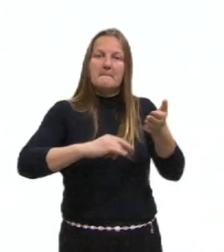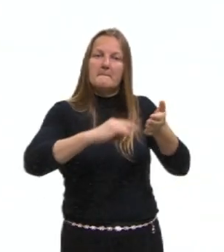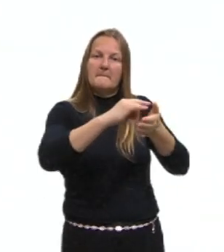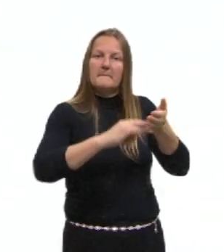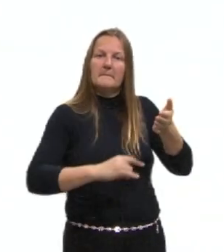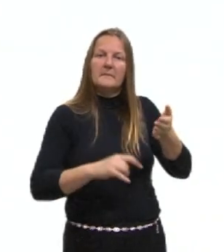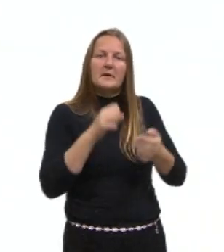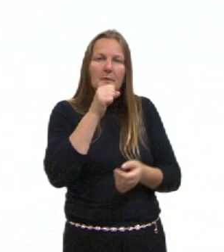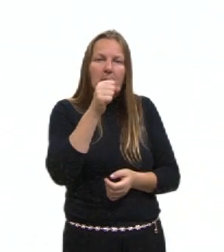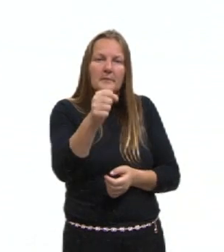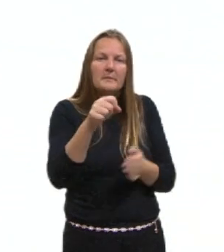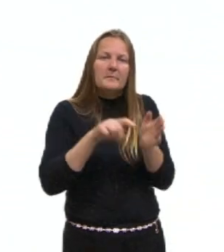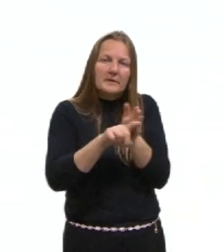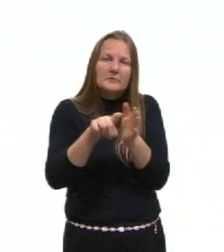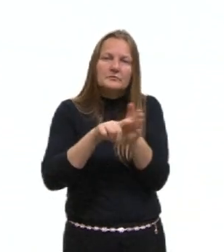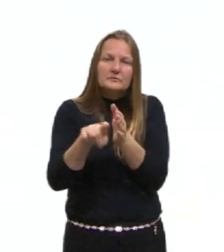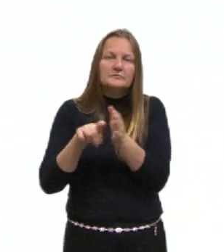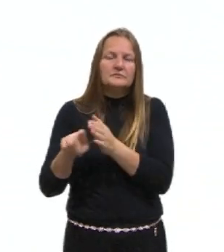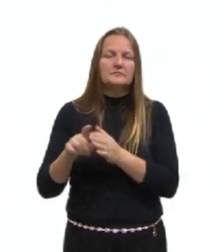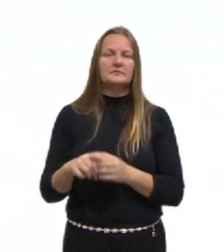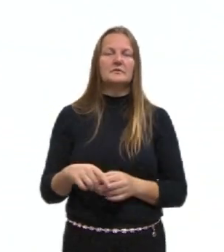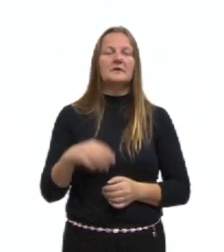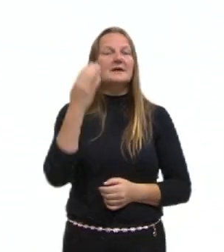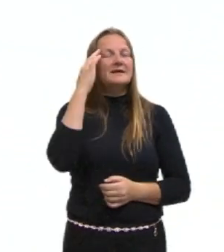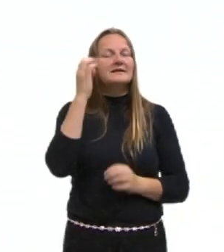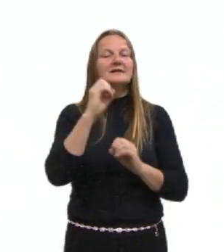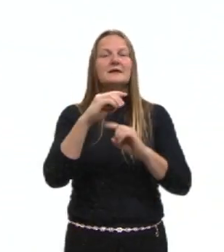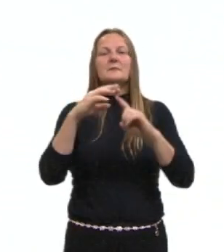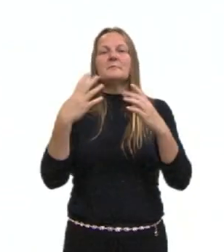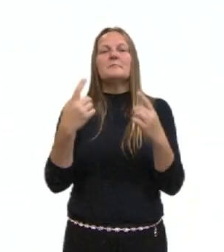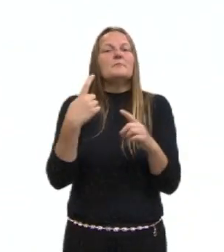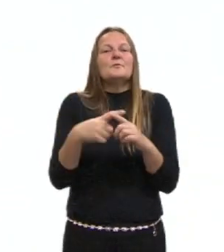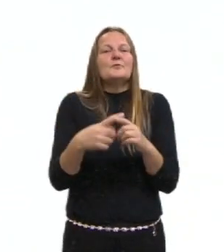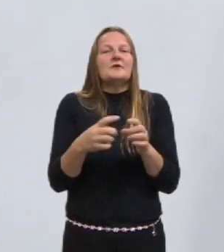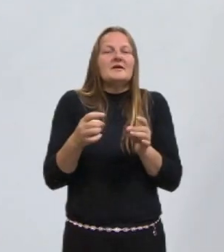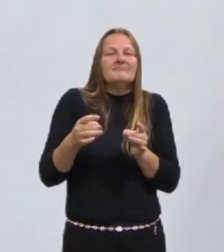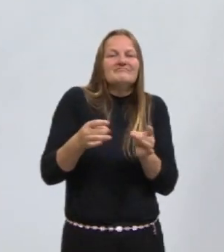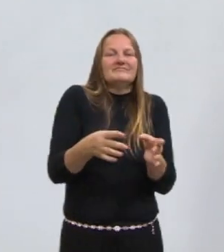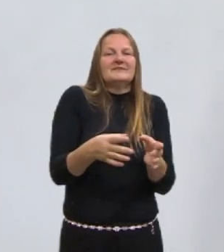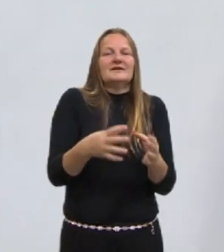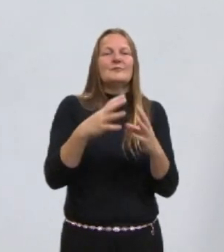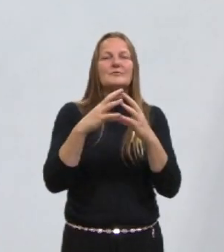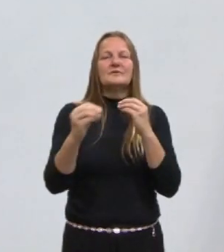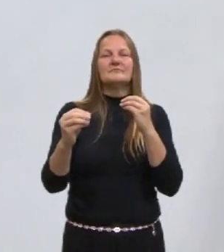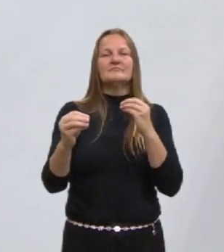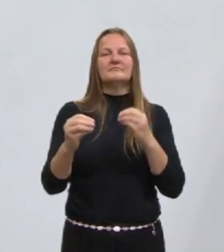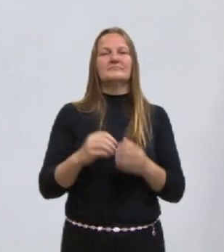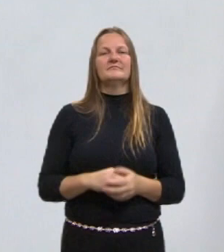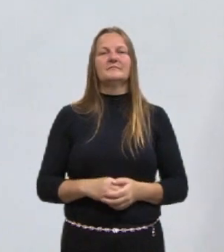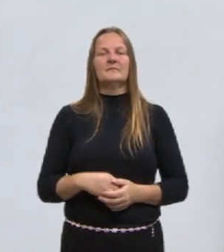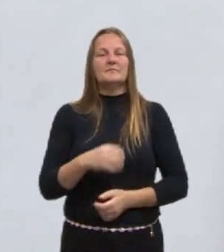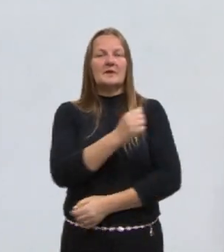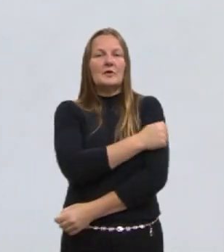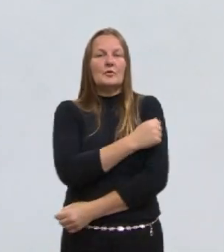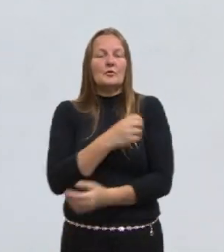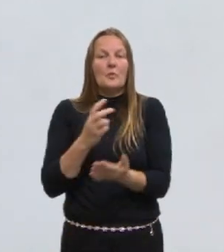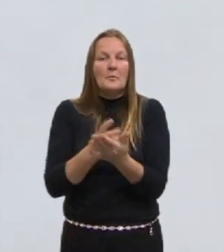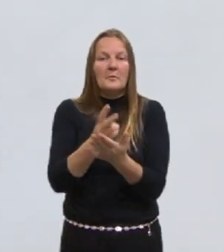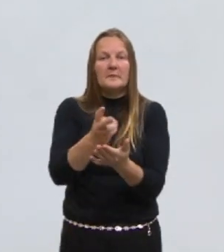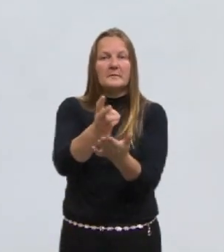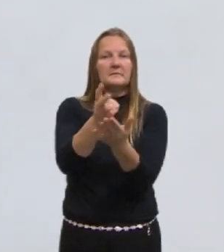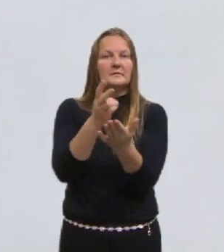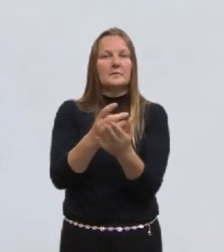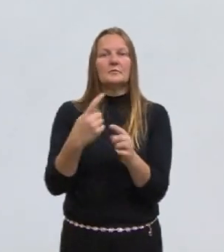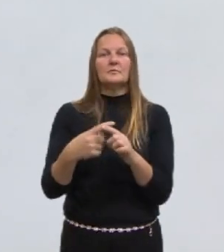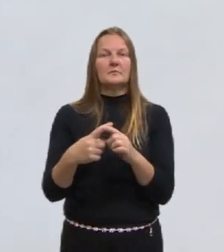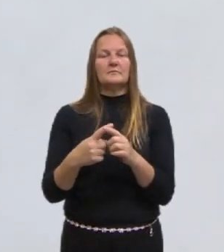os alunos do curso, né, para entender por que que eles evadiram, por que que aquele aluno permaneceu no curso e,